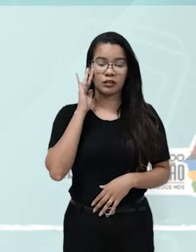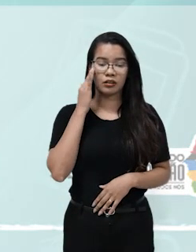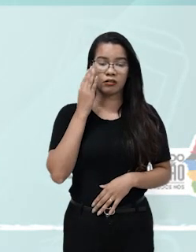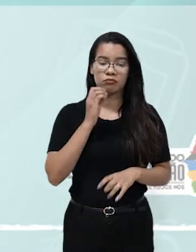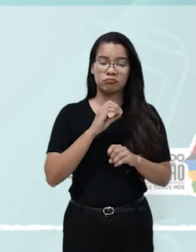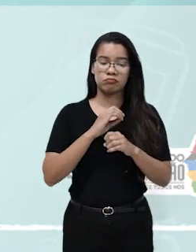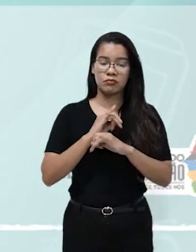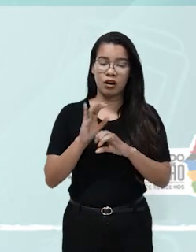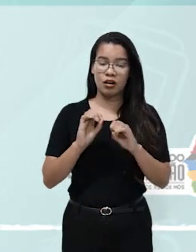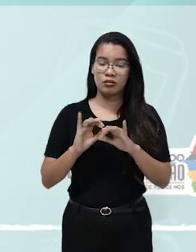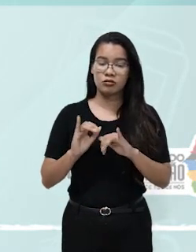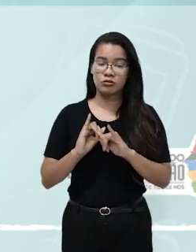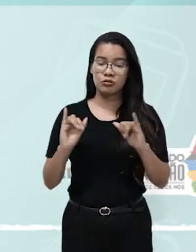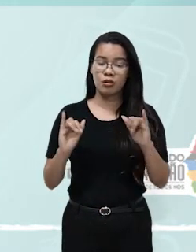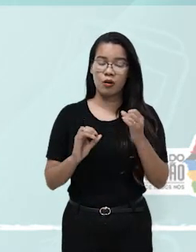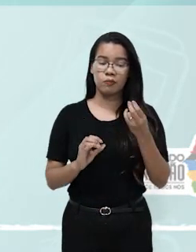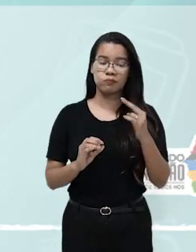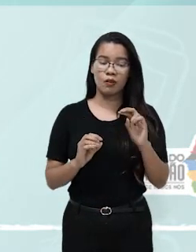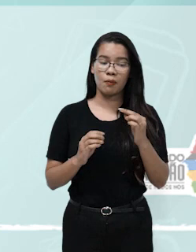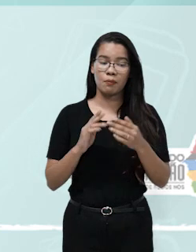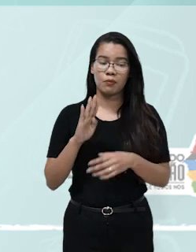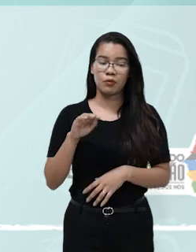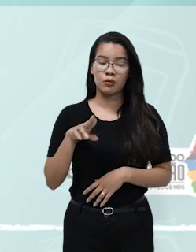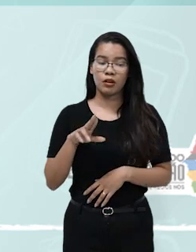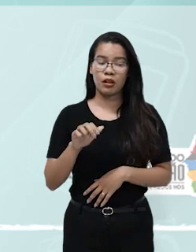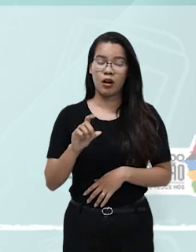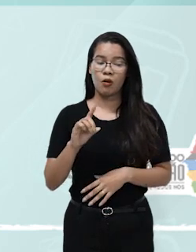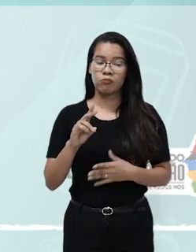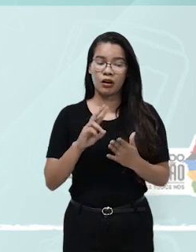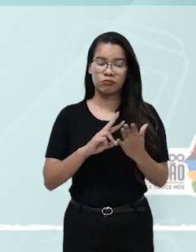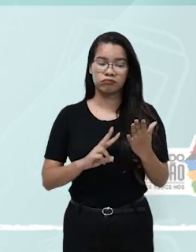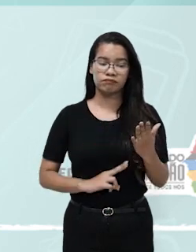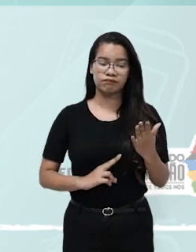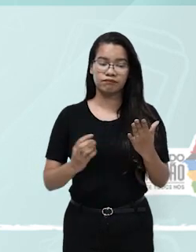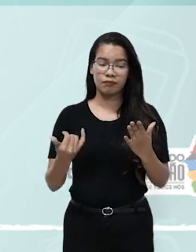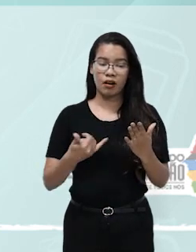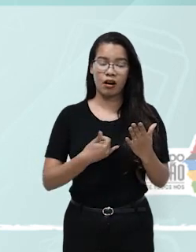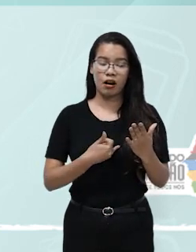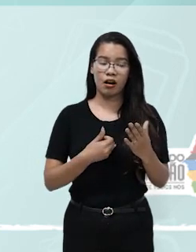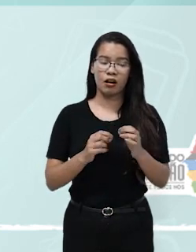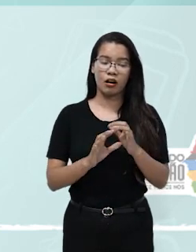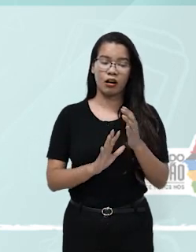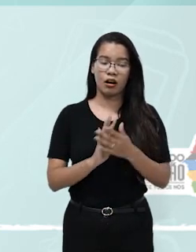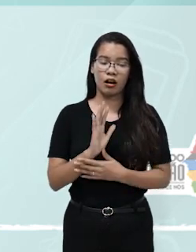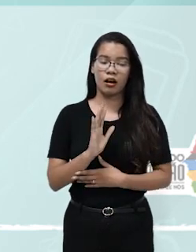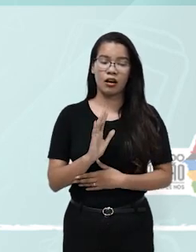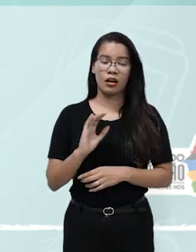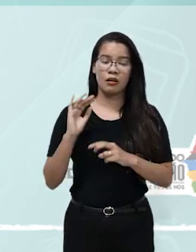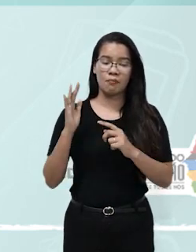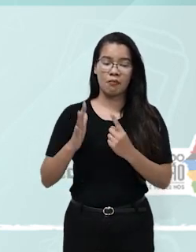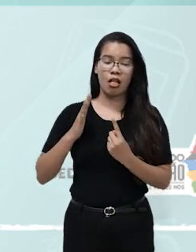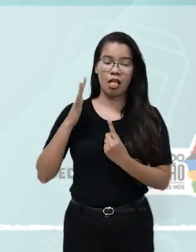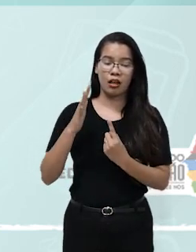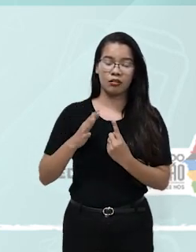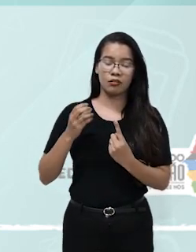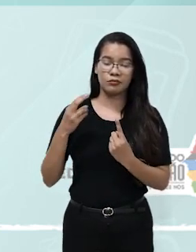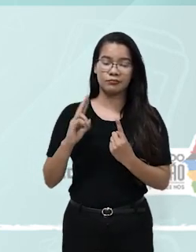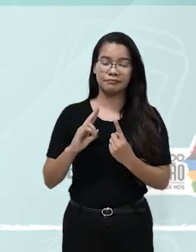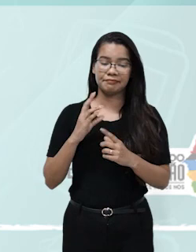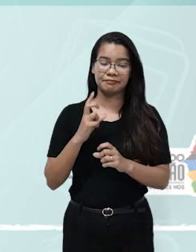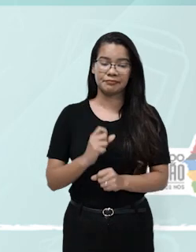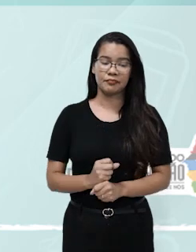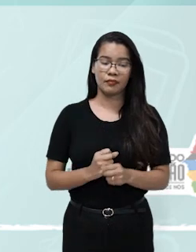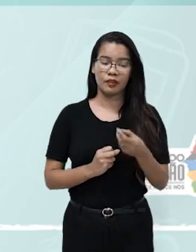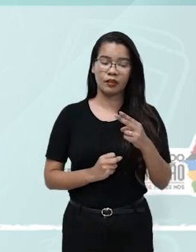uma bula, uma receita culinária, uma anedota, elaborar resumos, resenhas, palestras e debates.